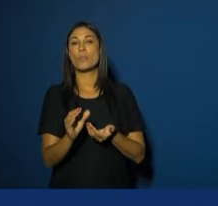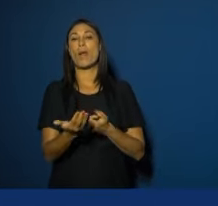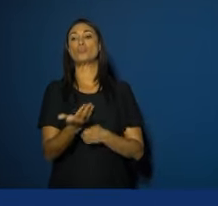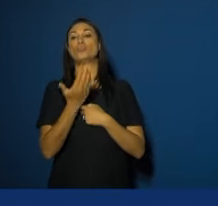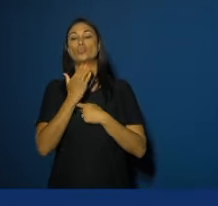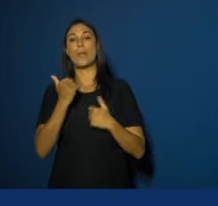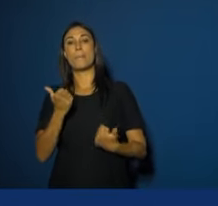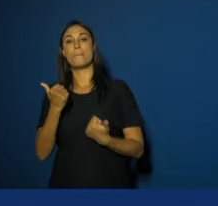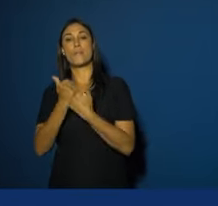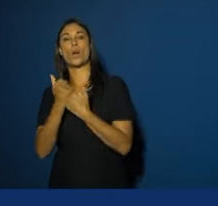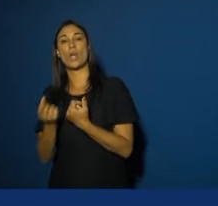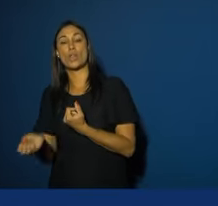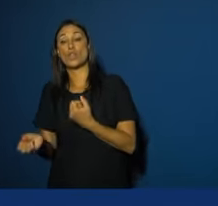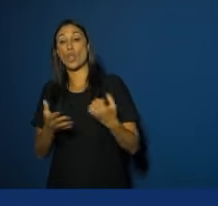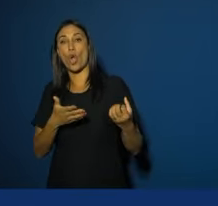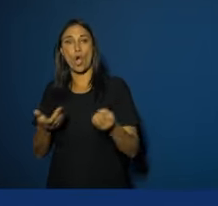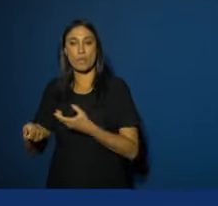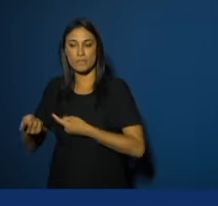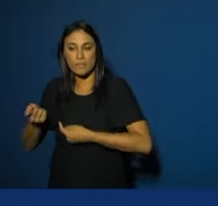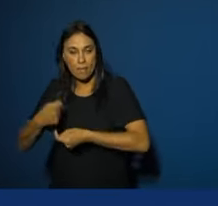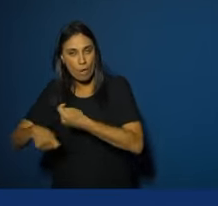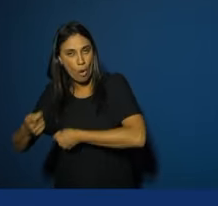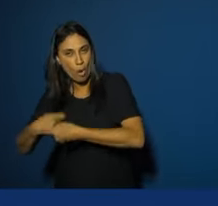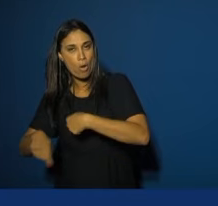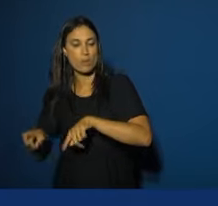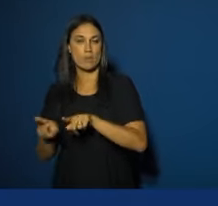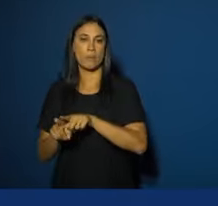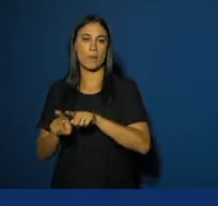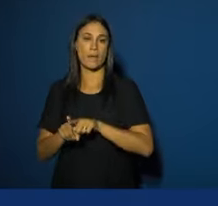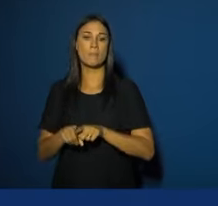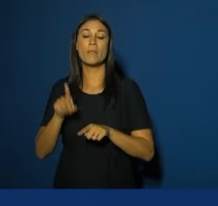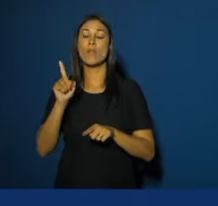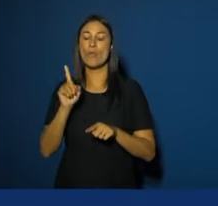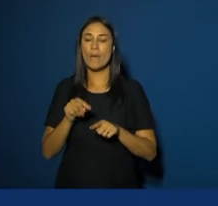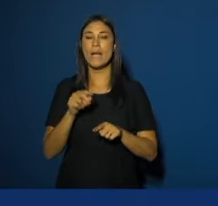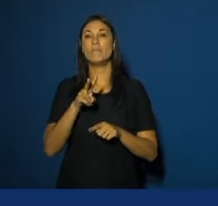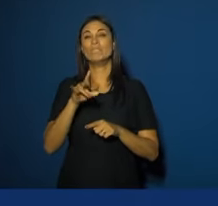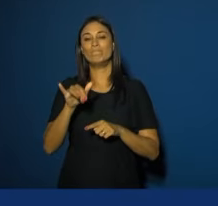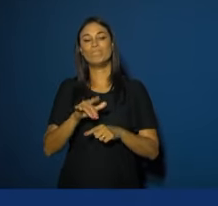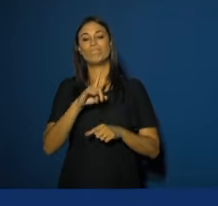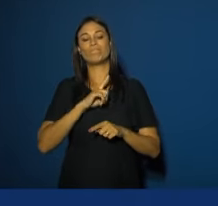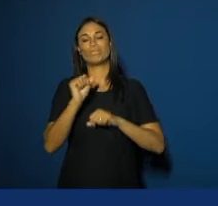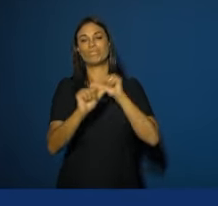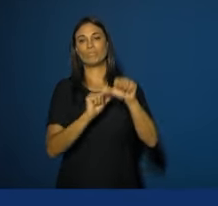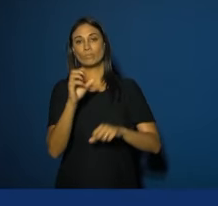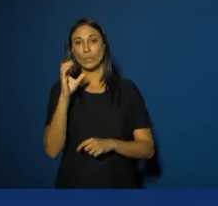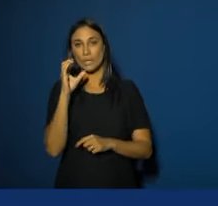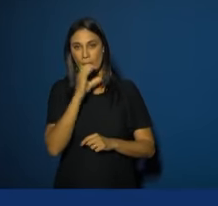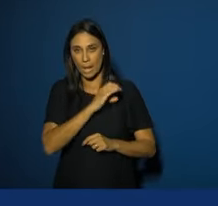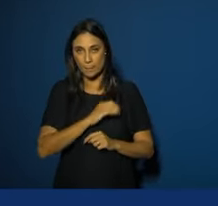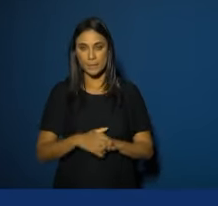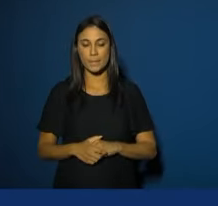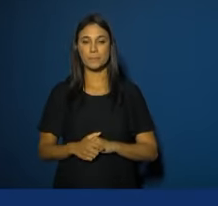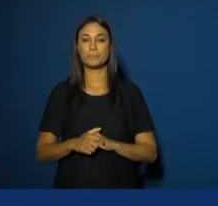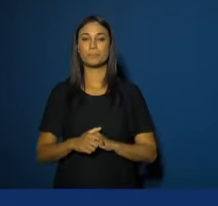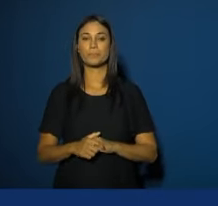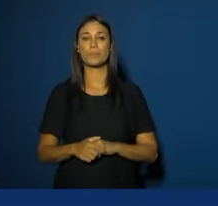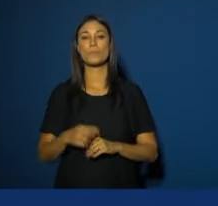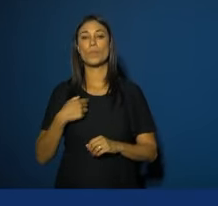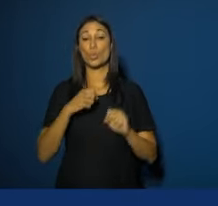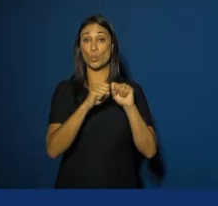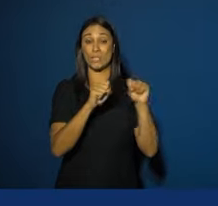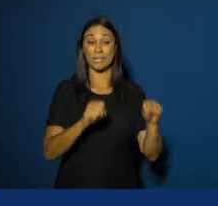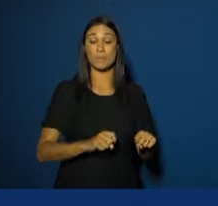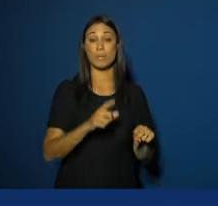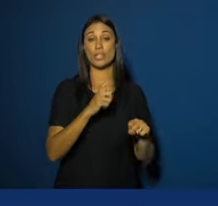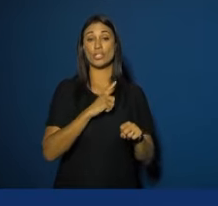seja os o setor de rodovias a infraestrutura de rodovias vai passar por uma transformação muito rápida muito rápida o sistema que nós